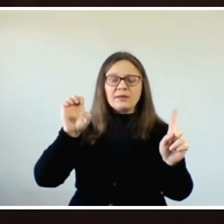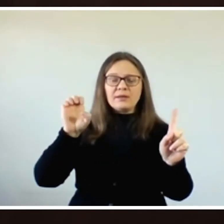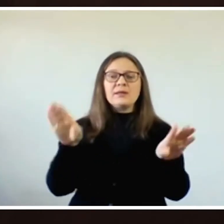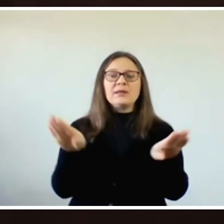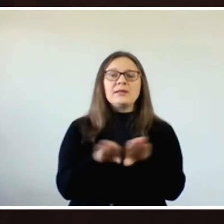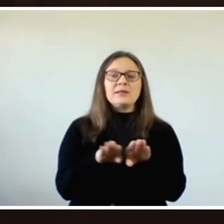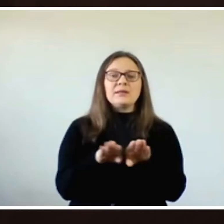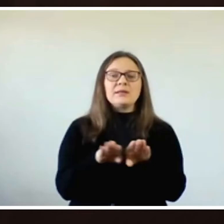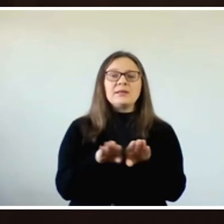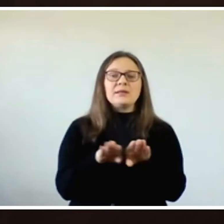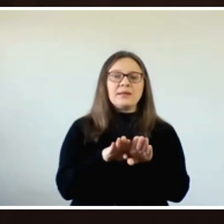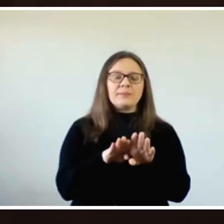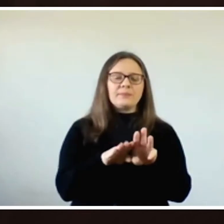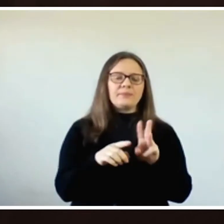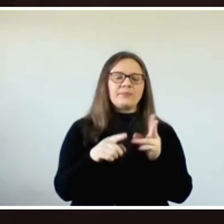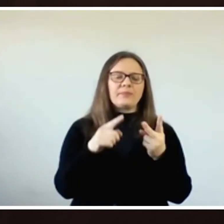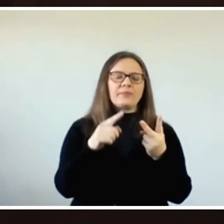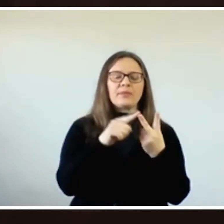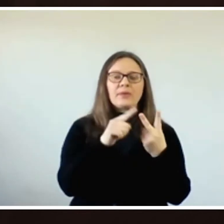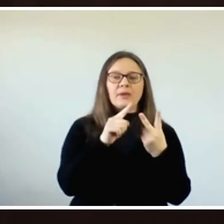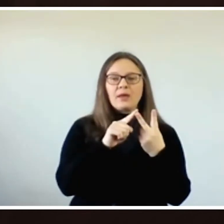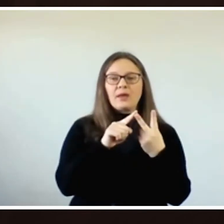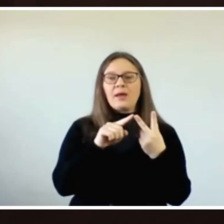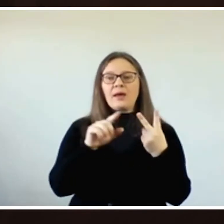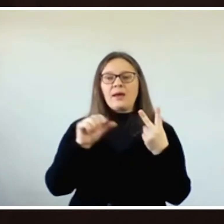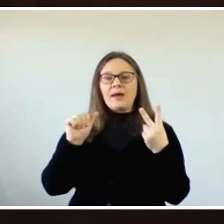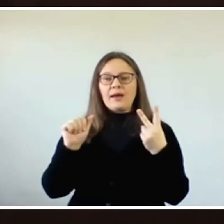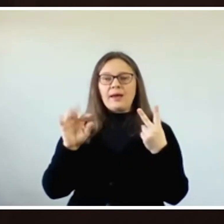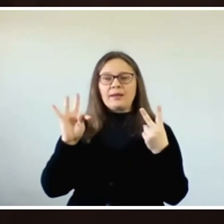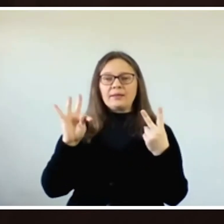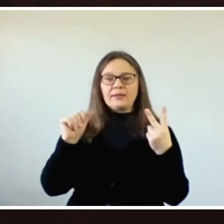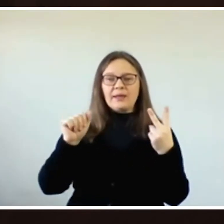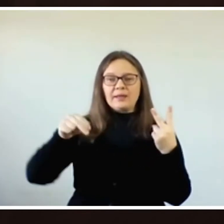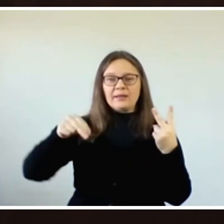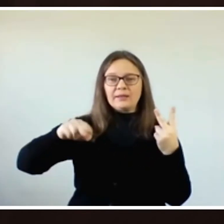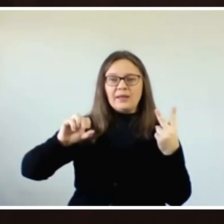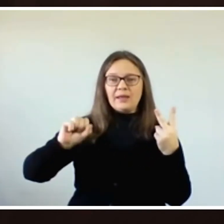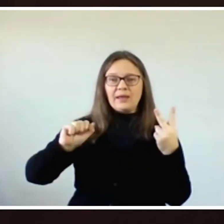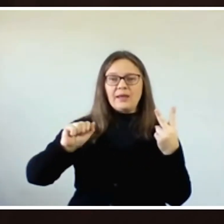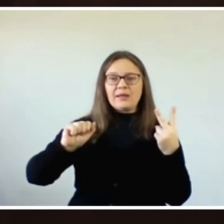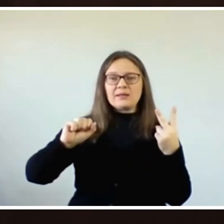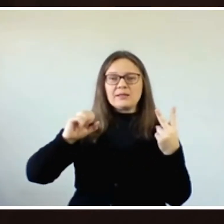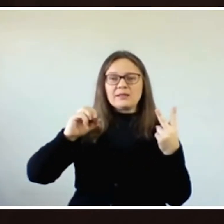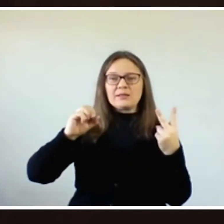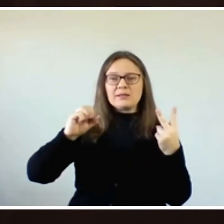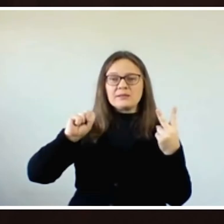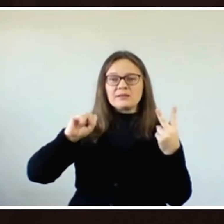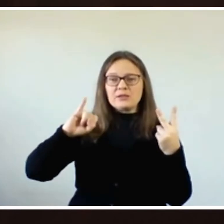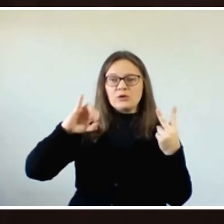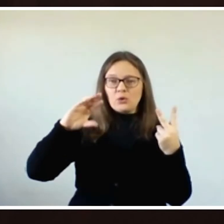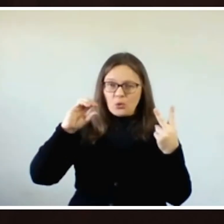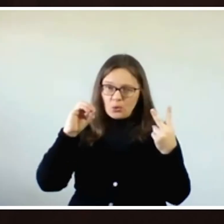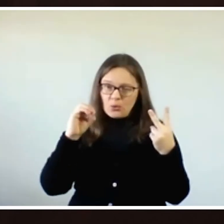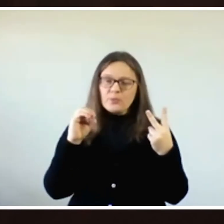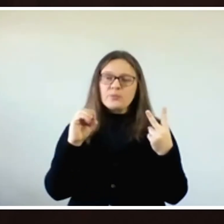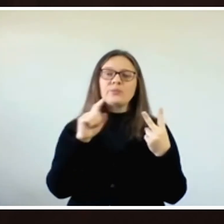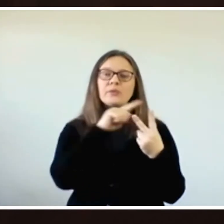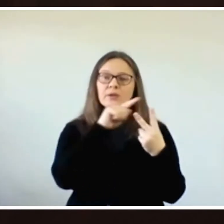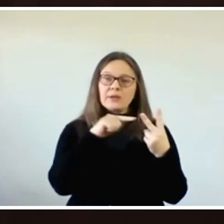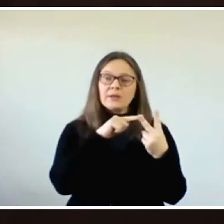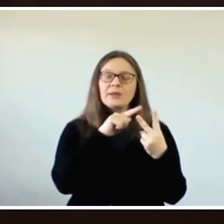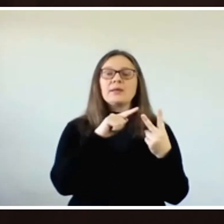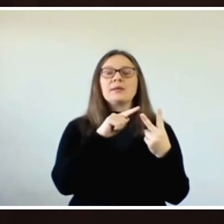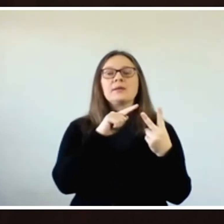de Alexandre, bispo de Alexandria, que teve um papel fundamental na preservação da